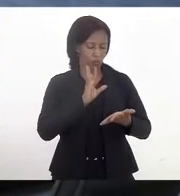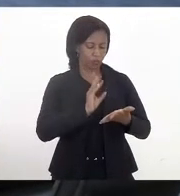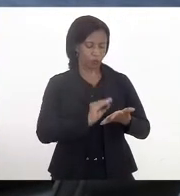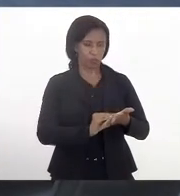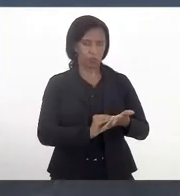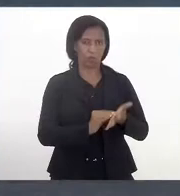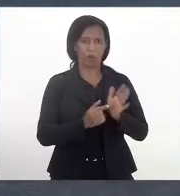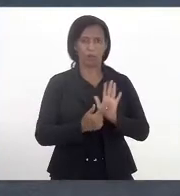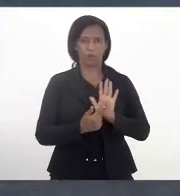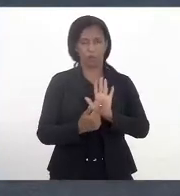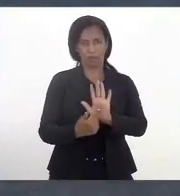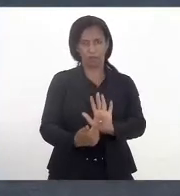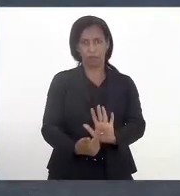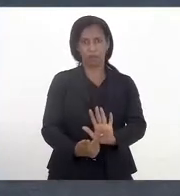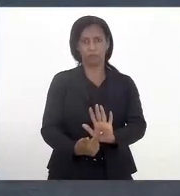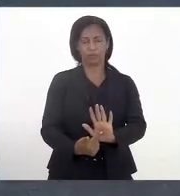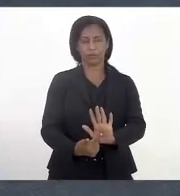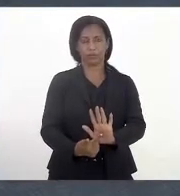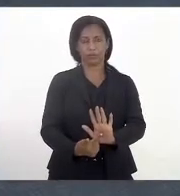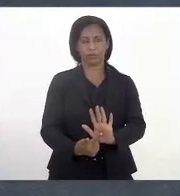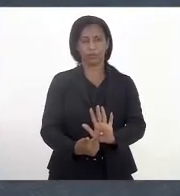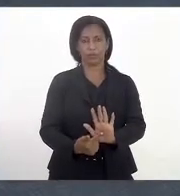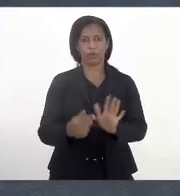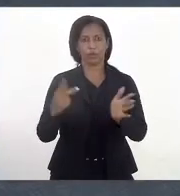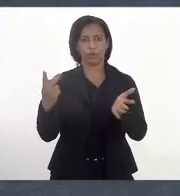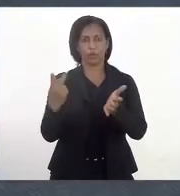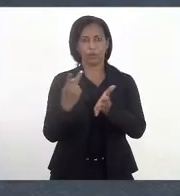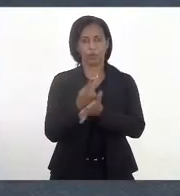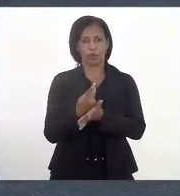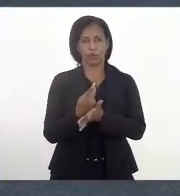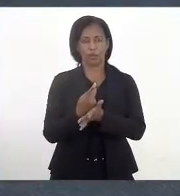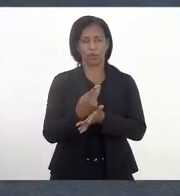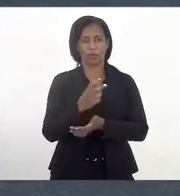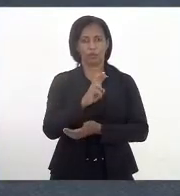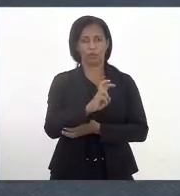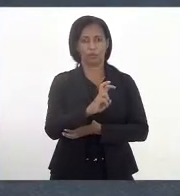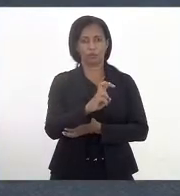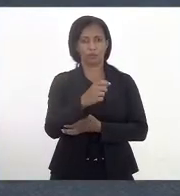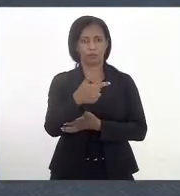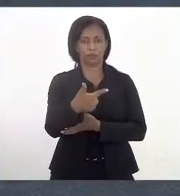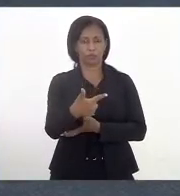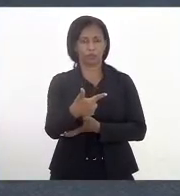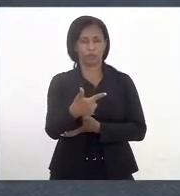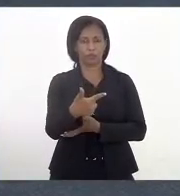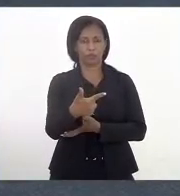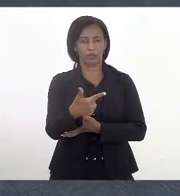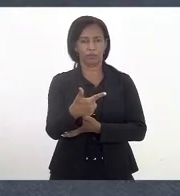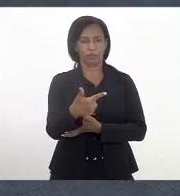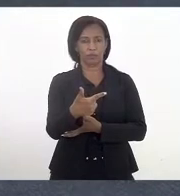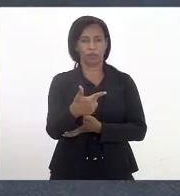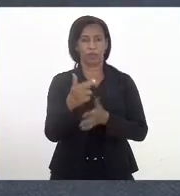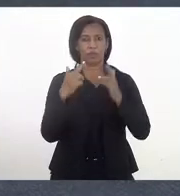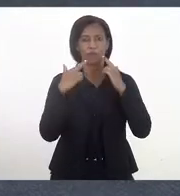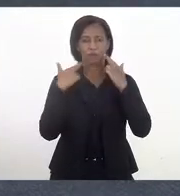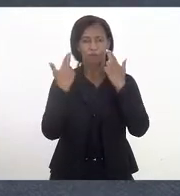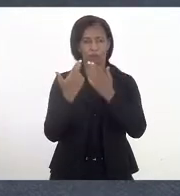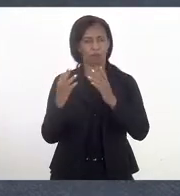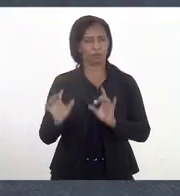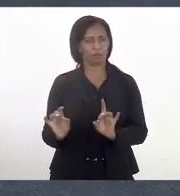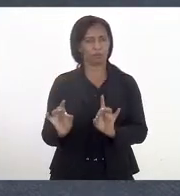reflete com exatidão o ocorrido na 52ª sessão